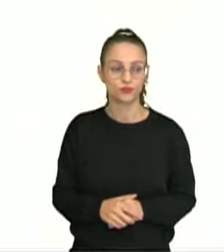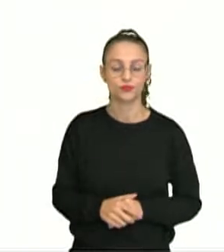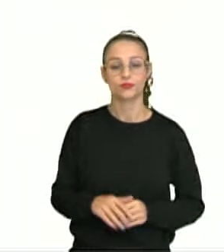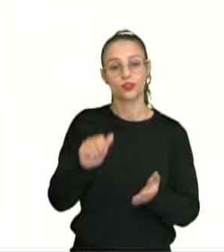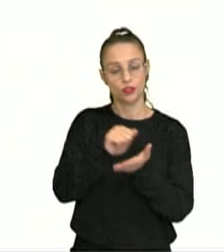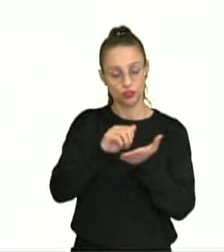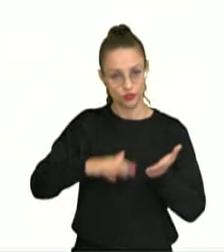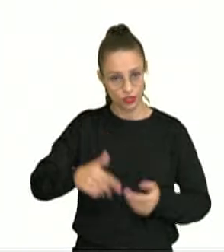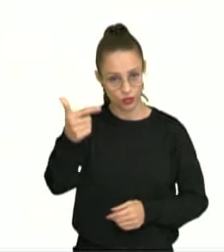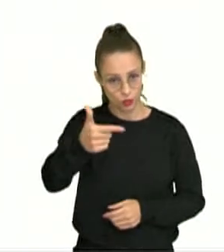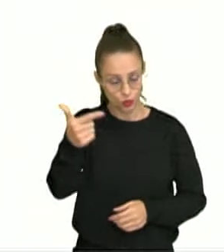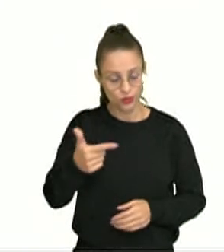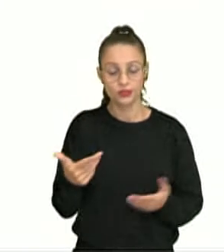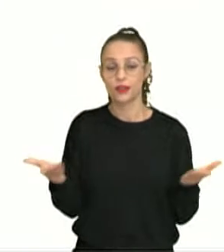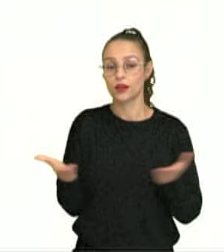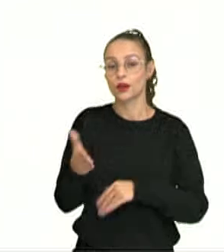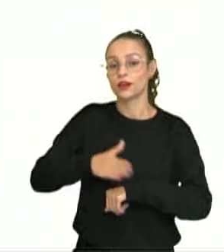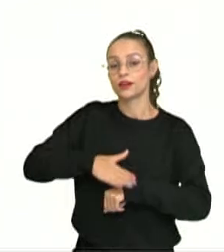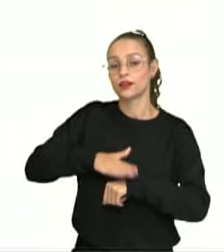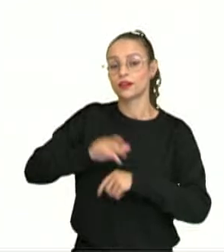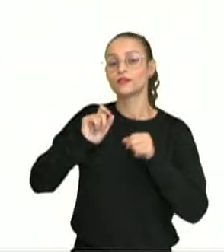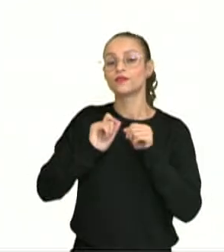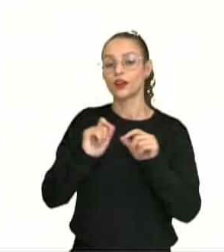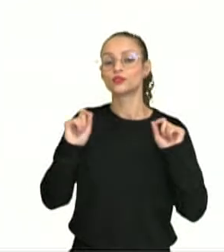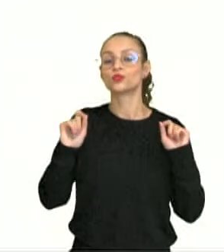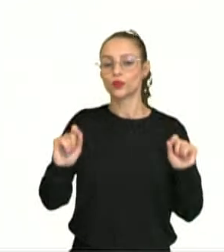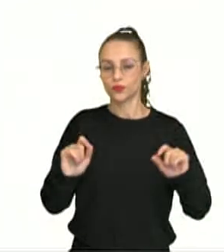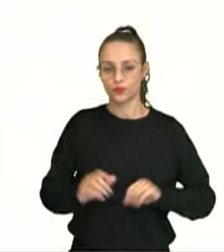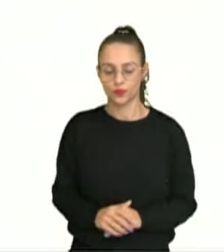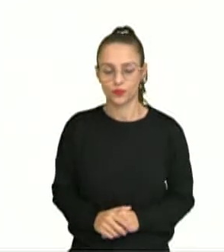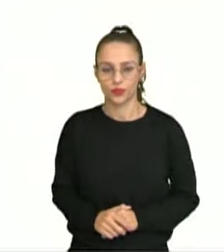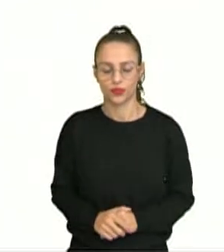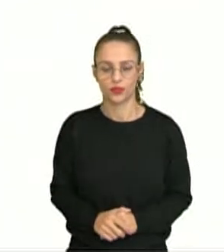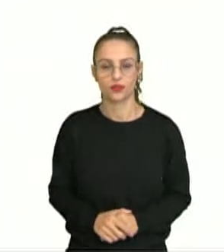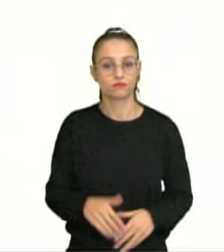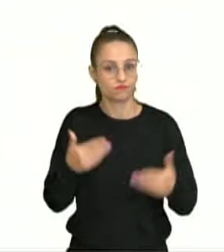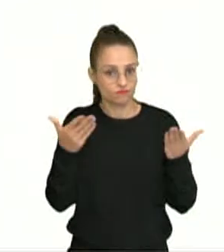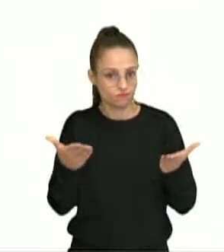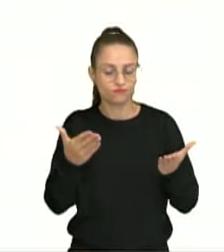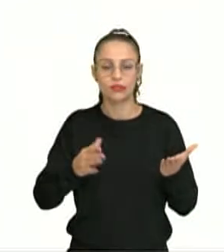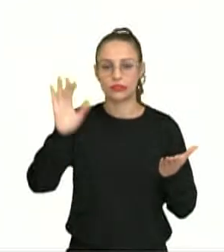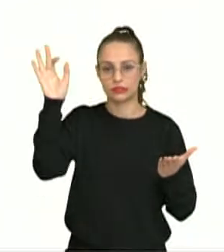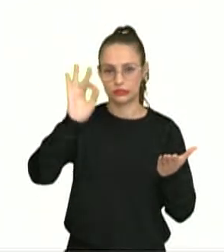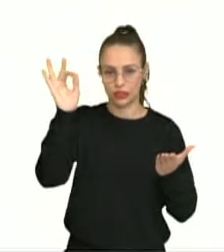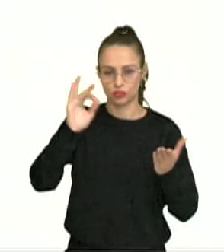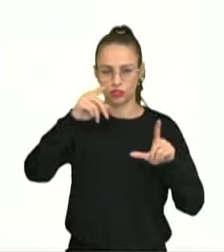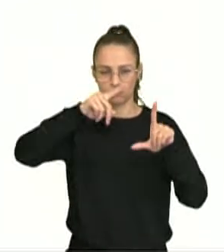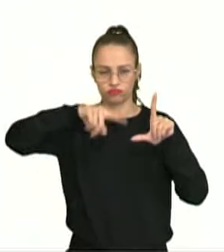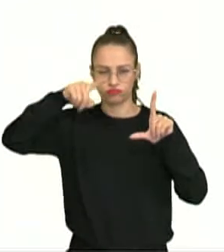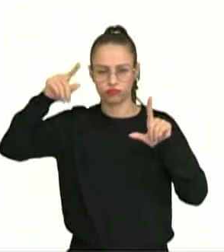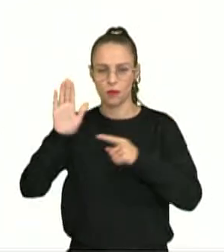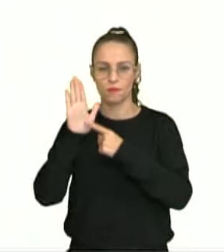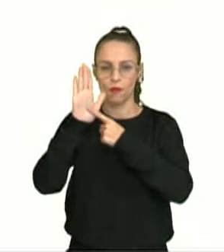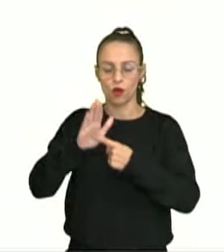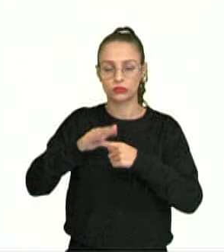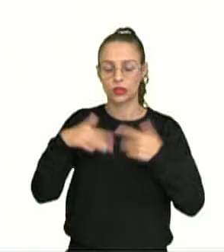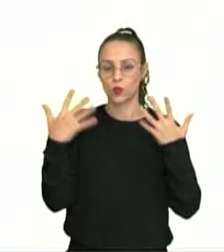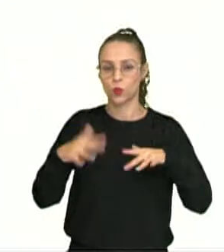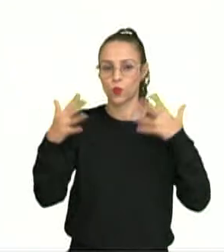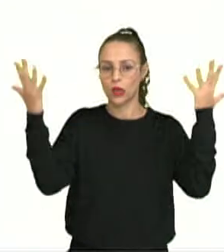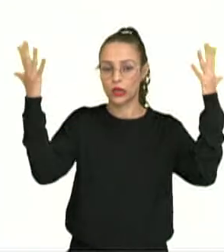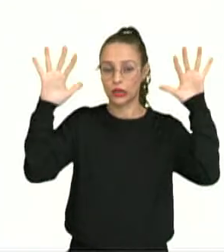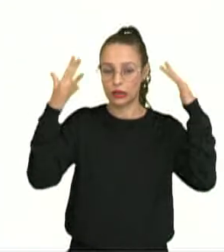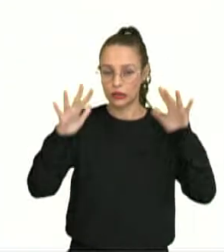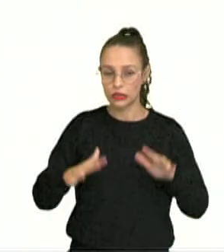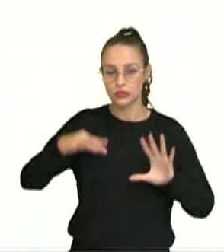Na atividade 2, o que vamos fazer? Sendo assim, as estatísticas apontam para uma enorme crise mundial